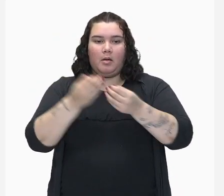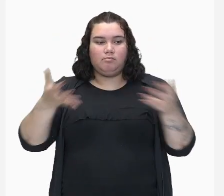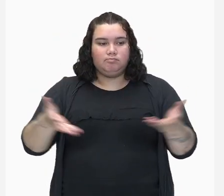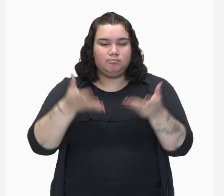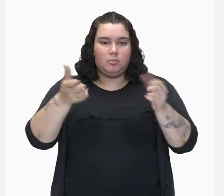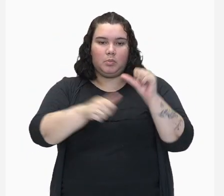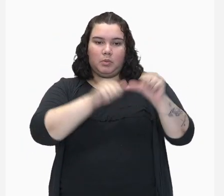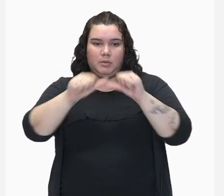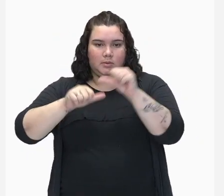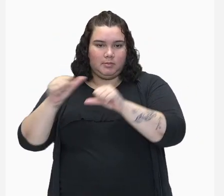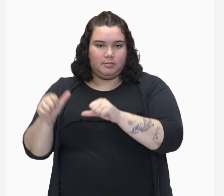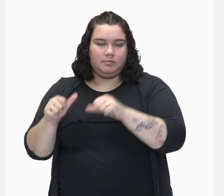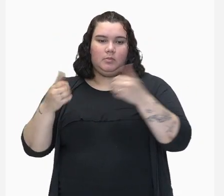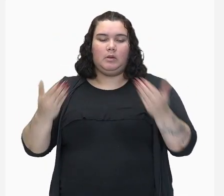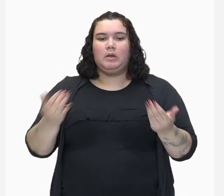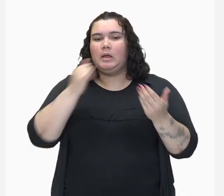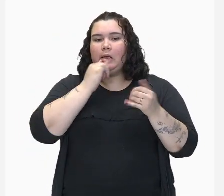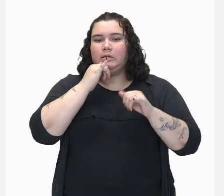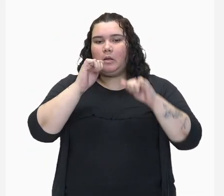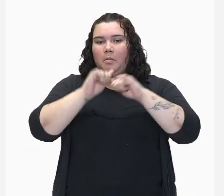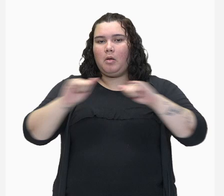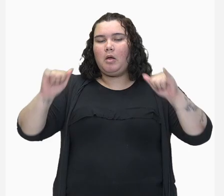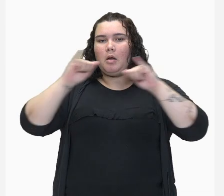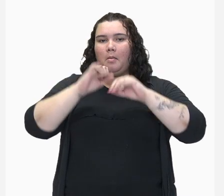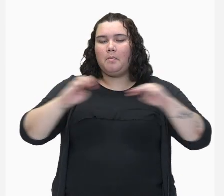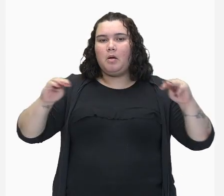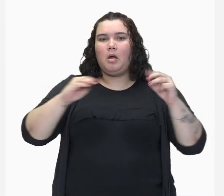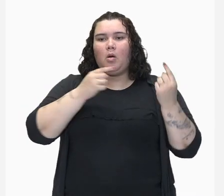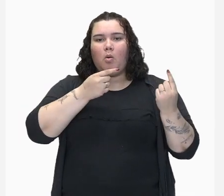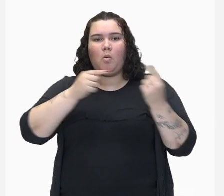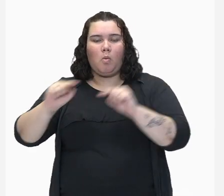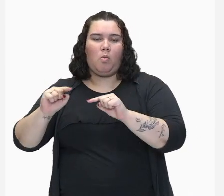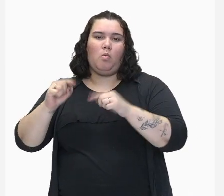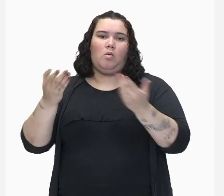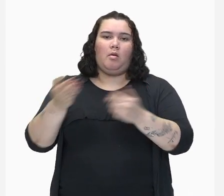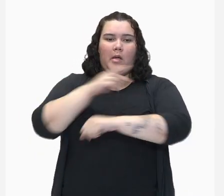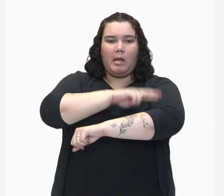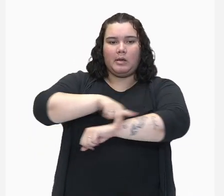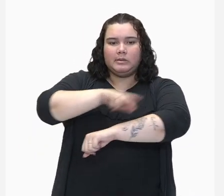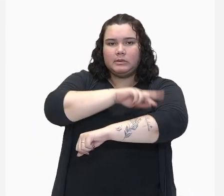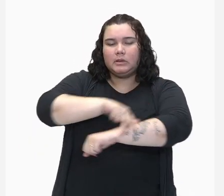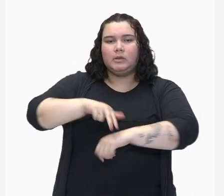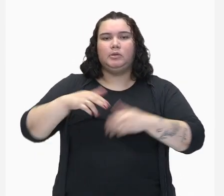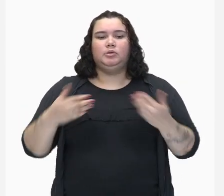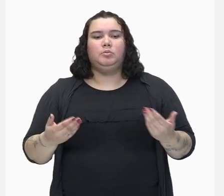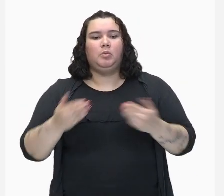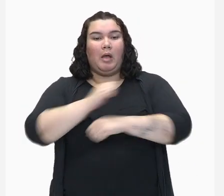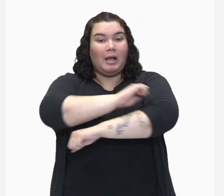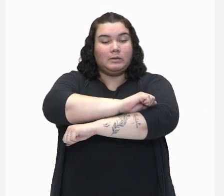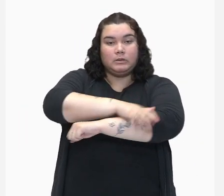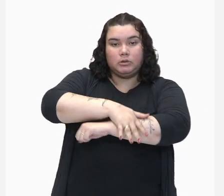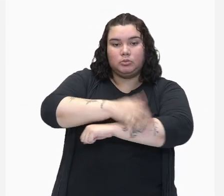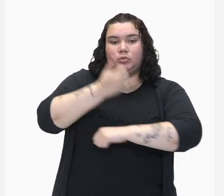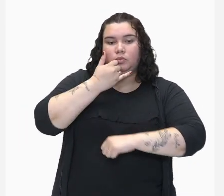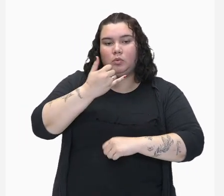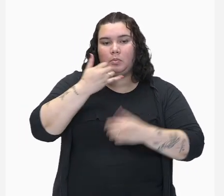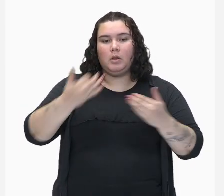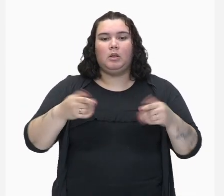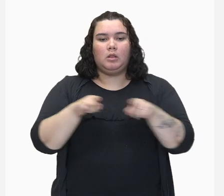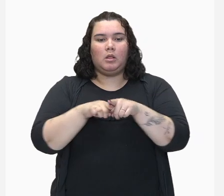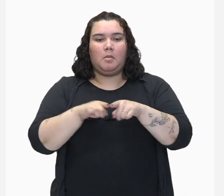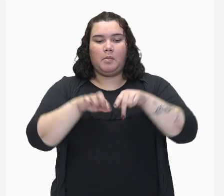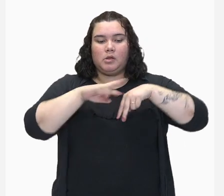mudanças. Campanhas contra o racismo, a favor da igualdade de gênero e inclusão são frequentemente lideradas